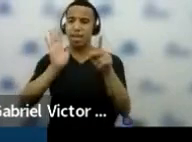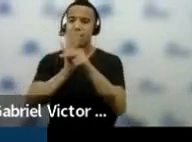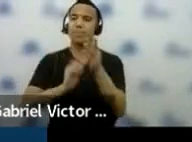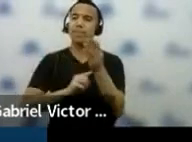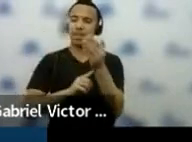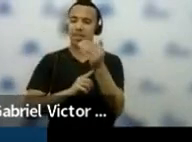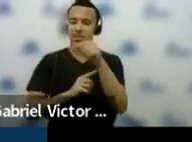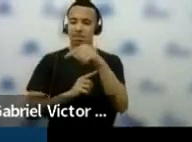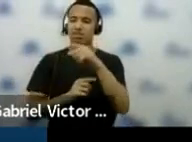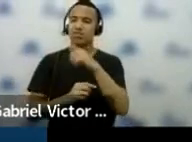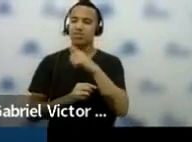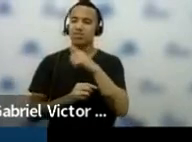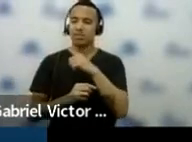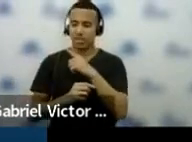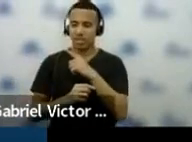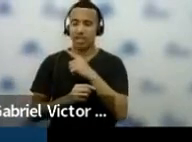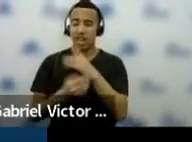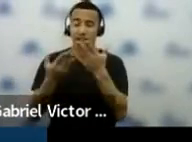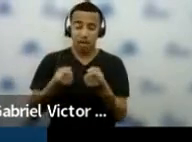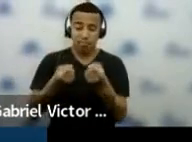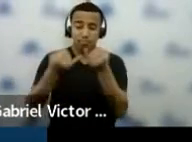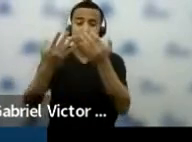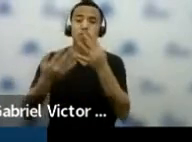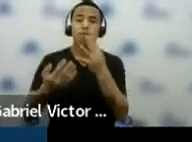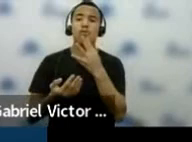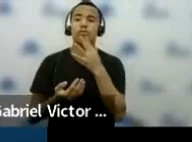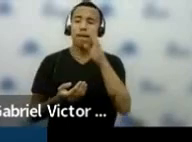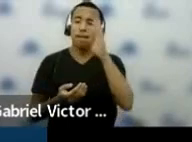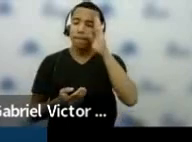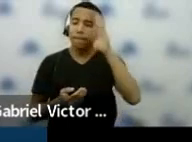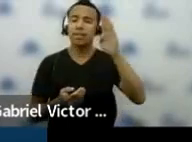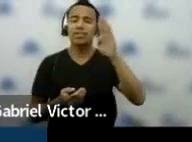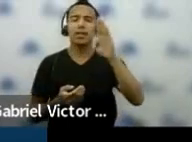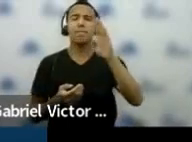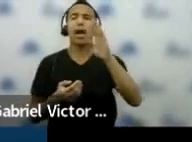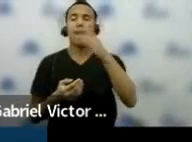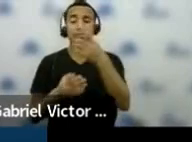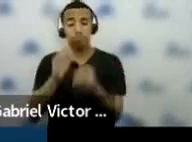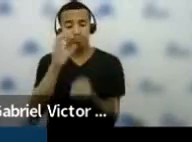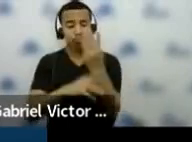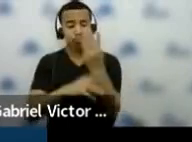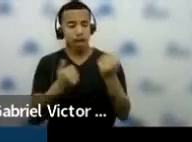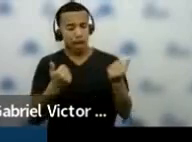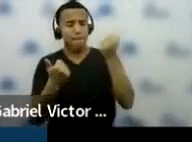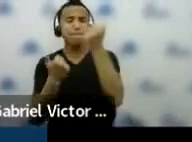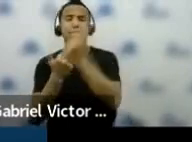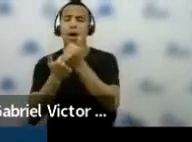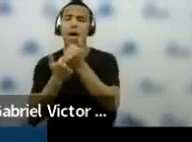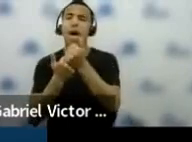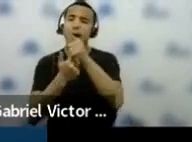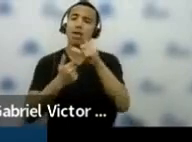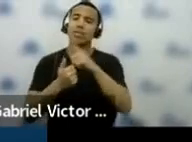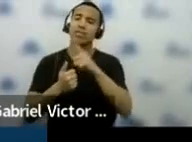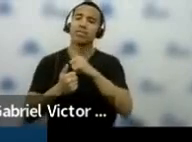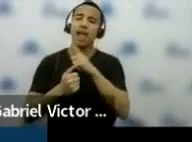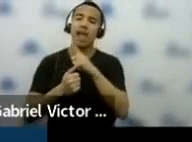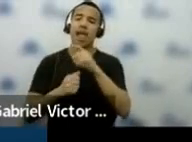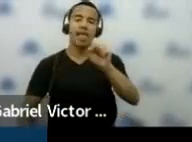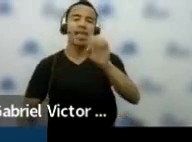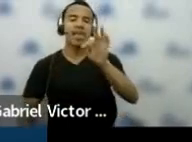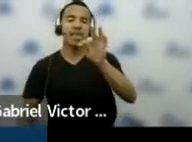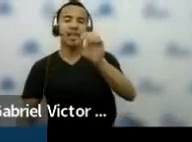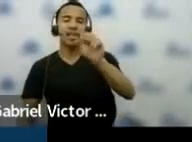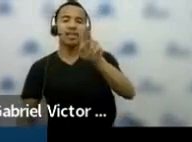Embrapi ela quer ser conhecida como o principal ator de apoio a startups Deep Tech no